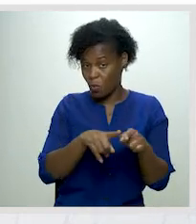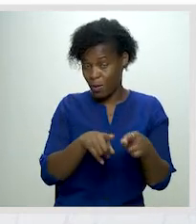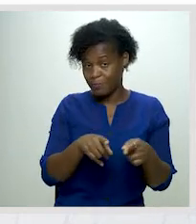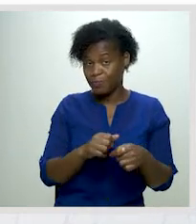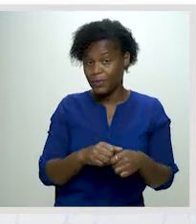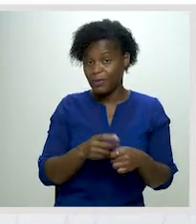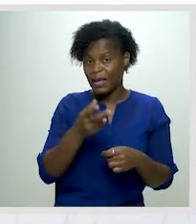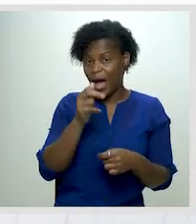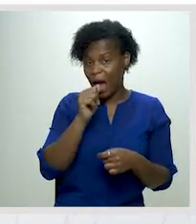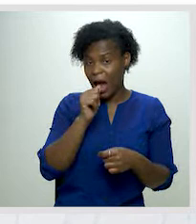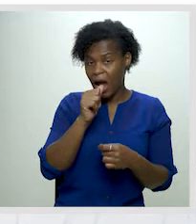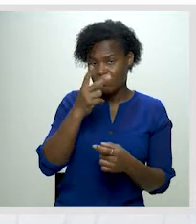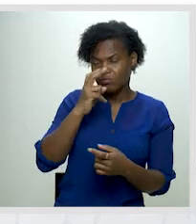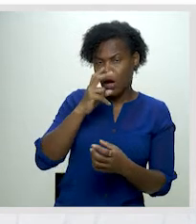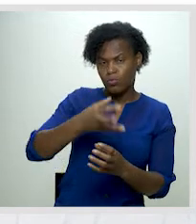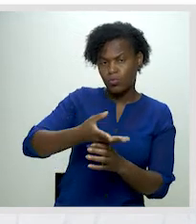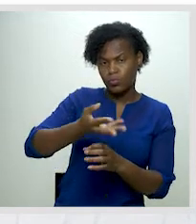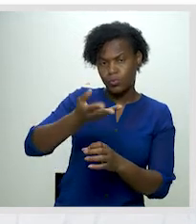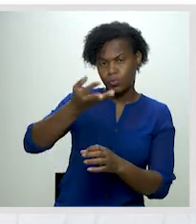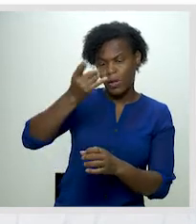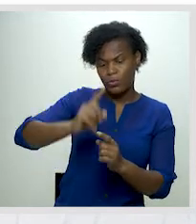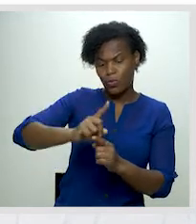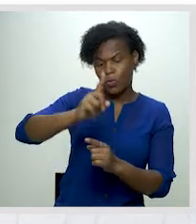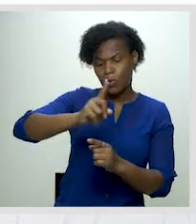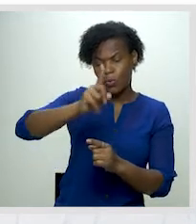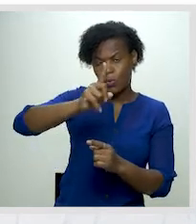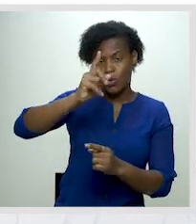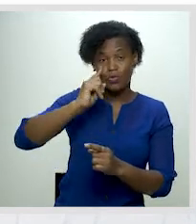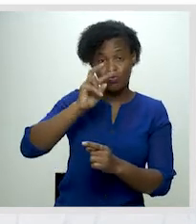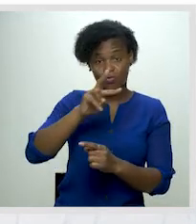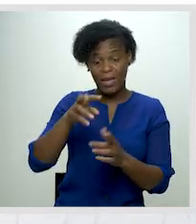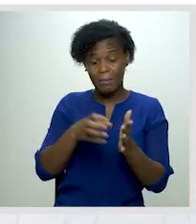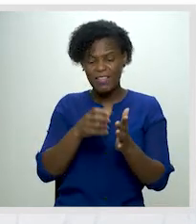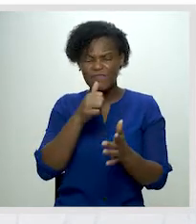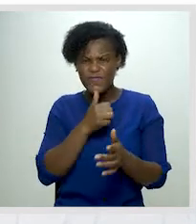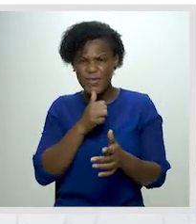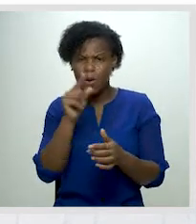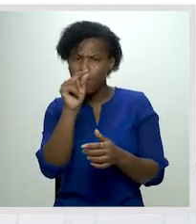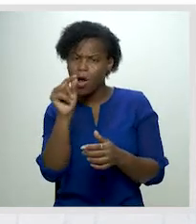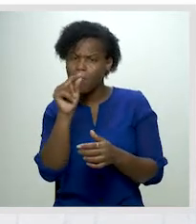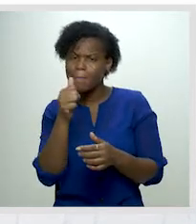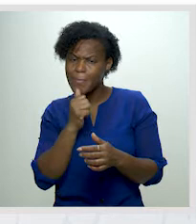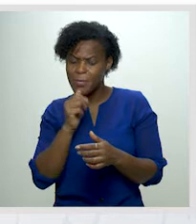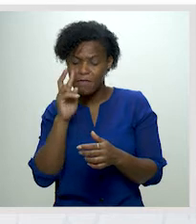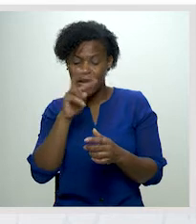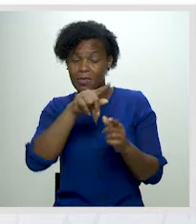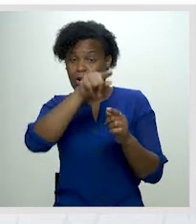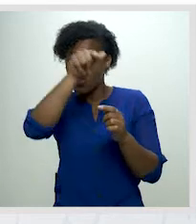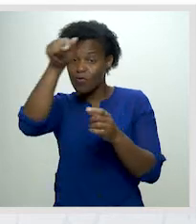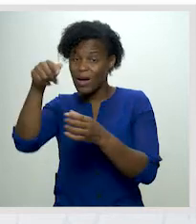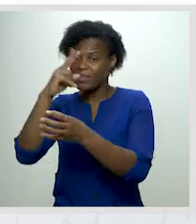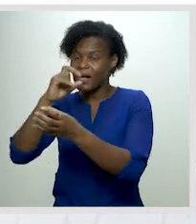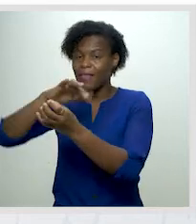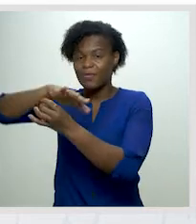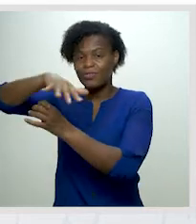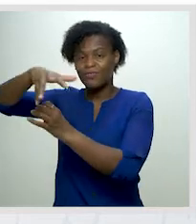da água, né, ia no sentido das setas, como estão a ver aí, para a atmosfera.